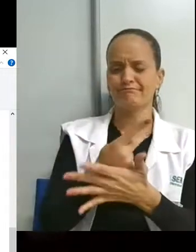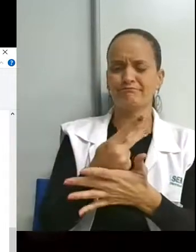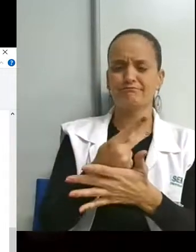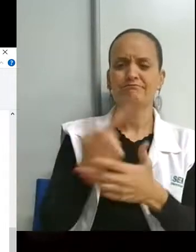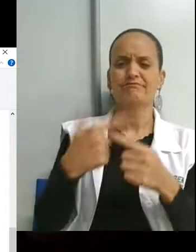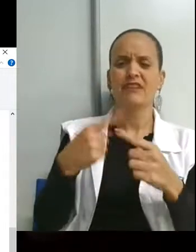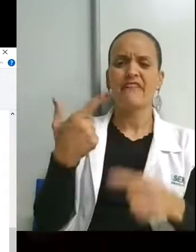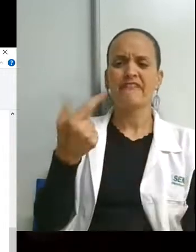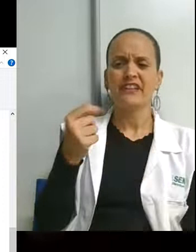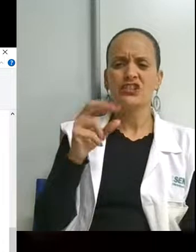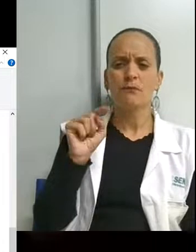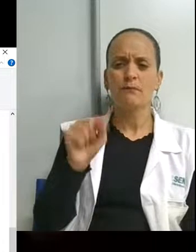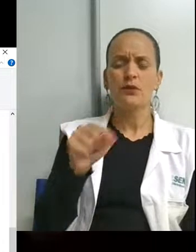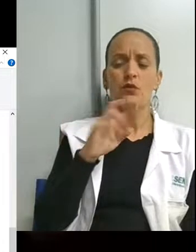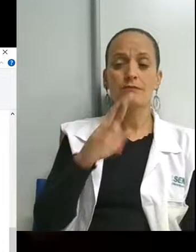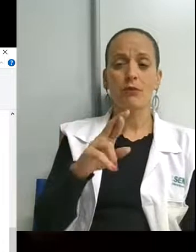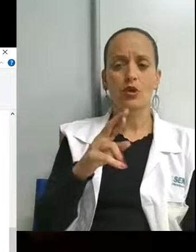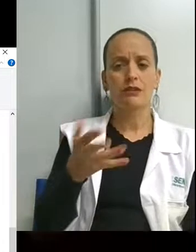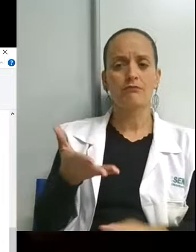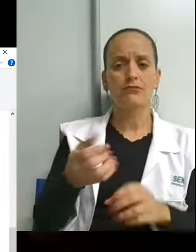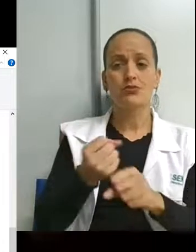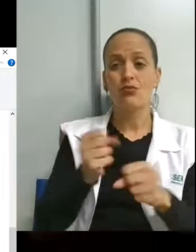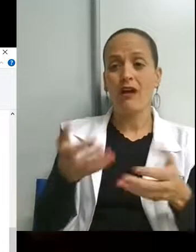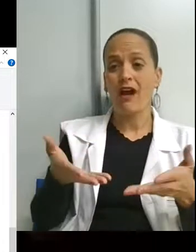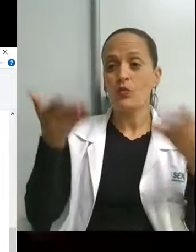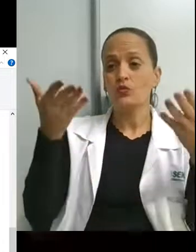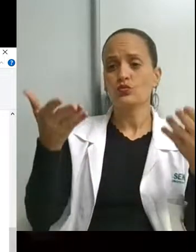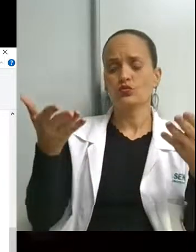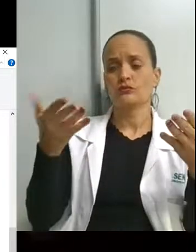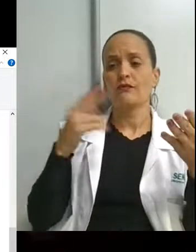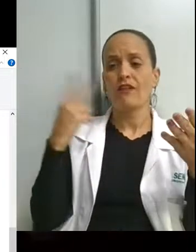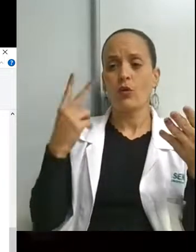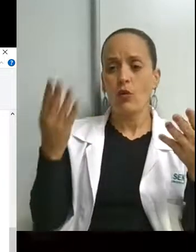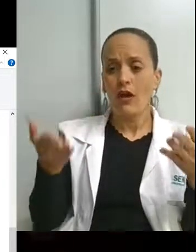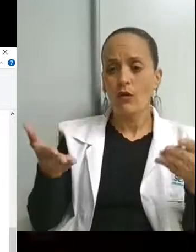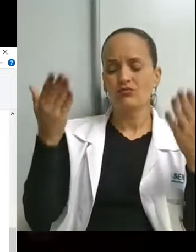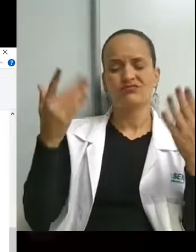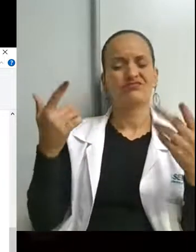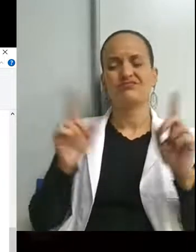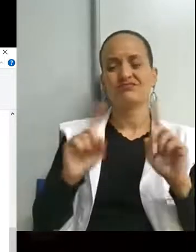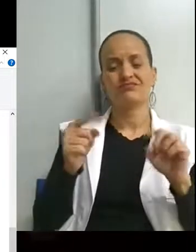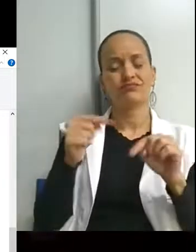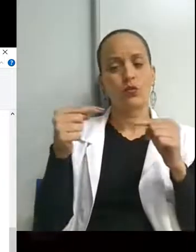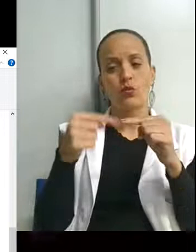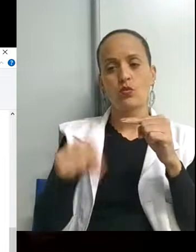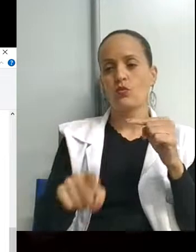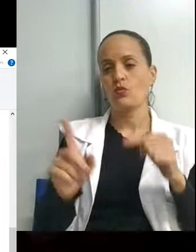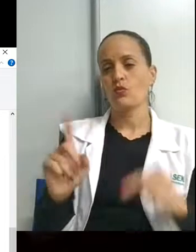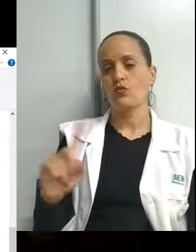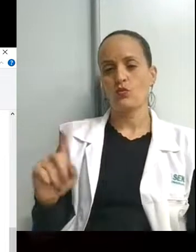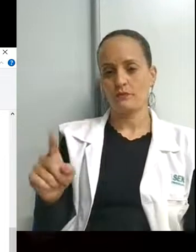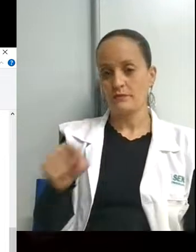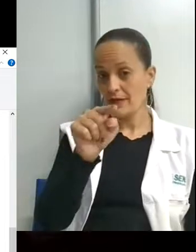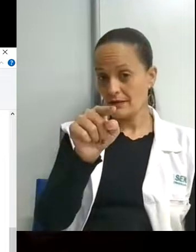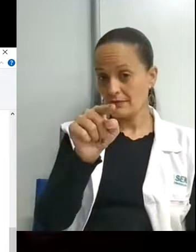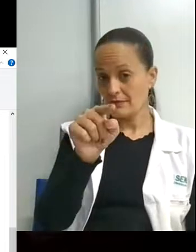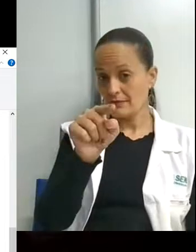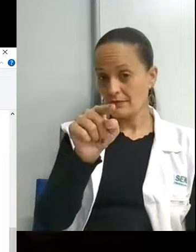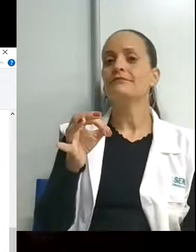resistência nominal, né? Então, para poder calcular resistência tendo informações de potência, essa aqui é a